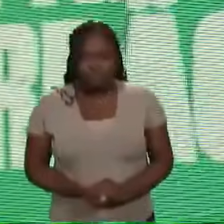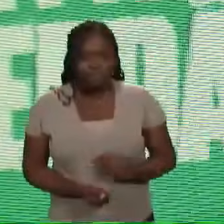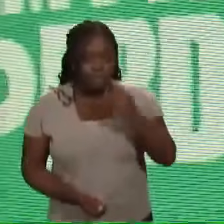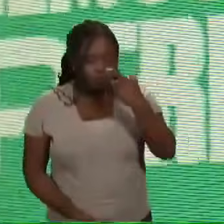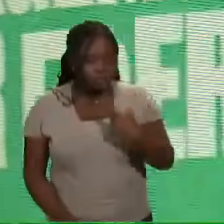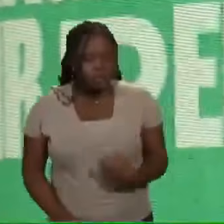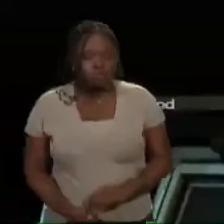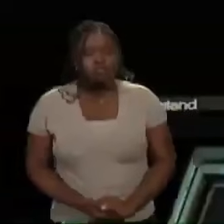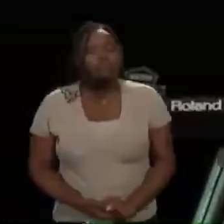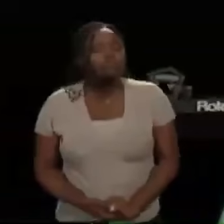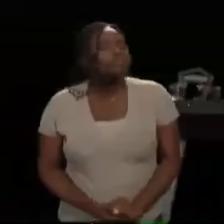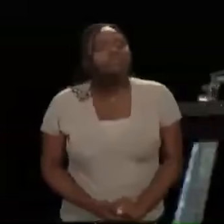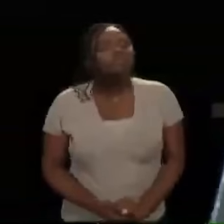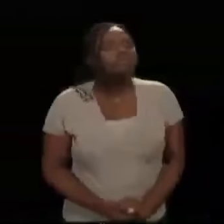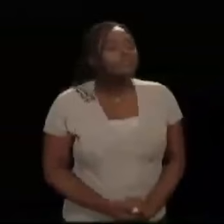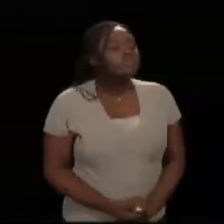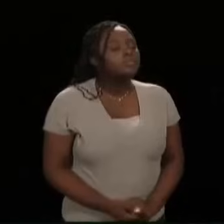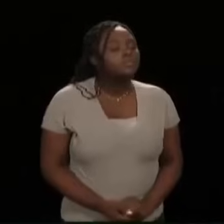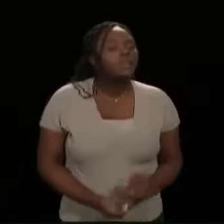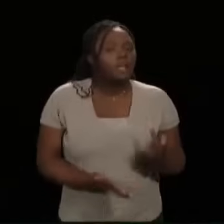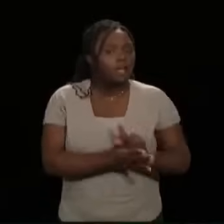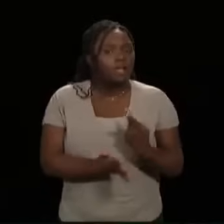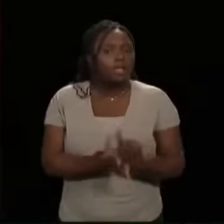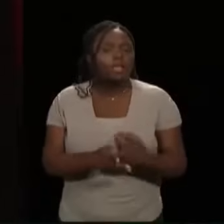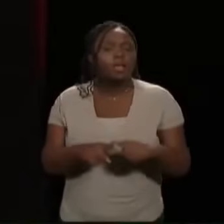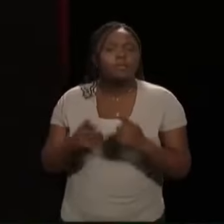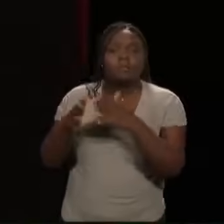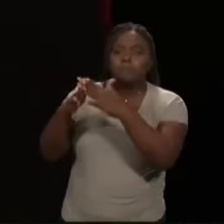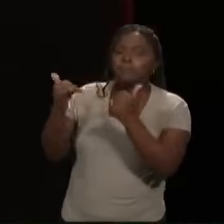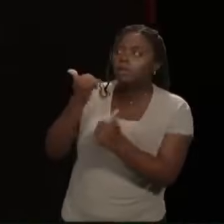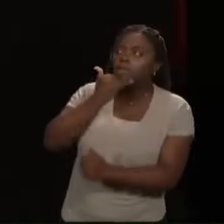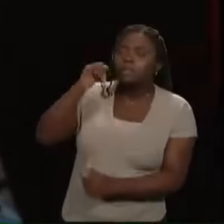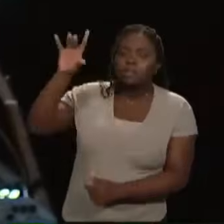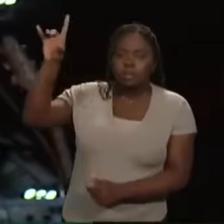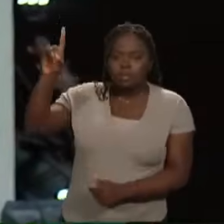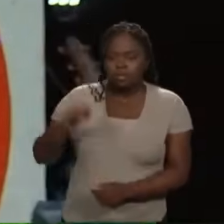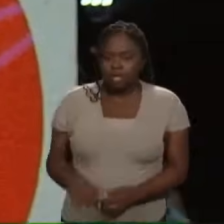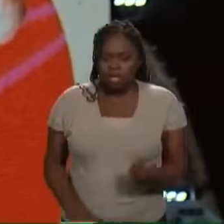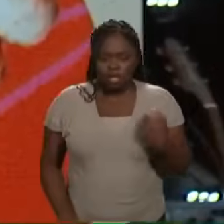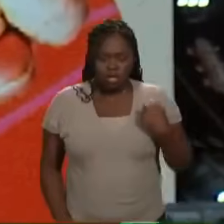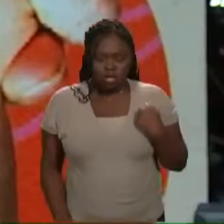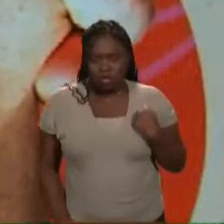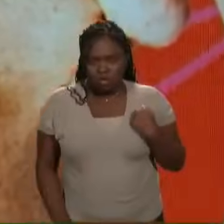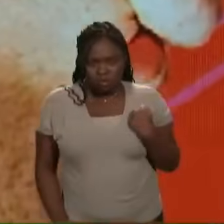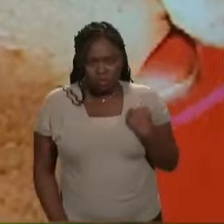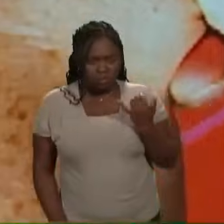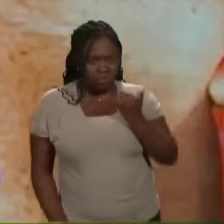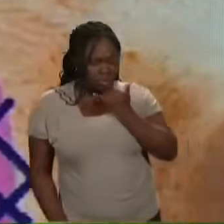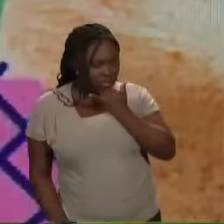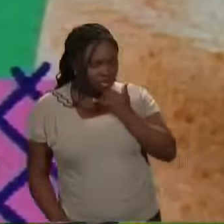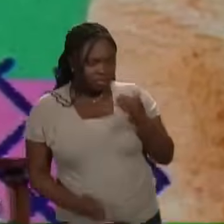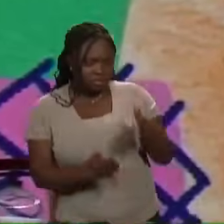que comete erro, mas só pede perdão para Deus. Que eu sou pastor, eu vou descer do meu pedestal?